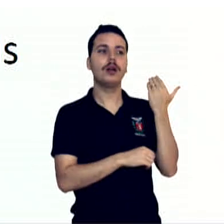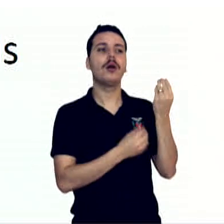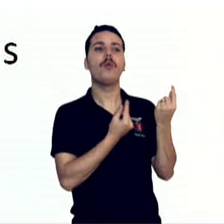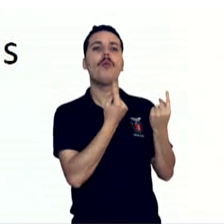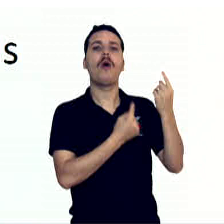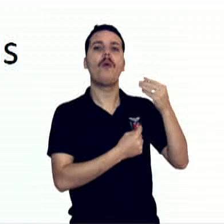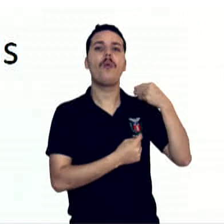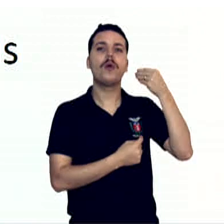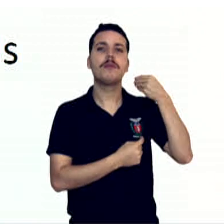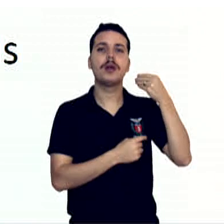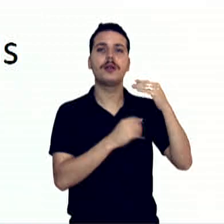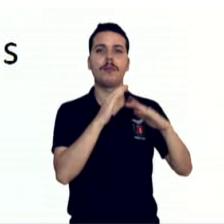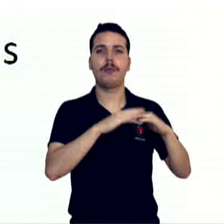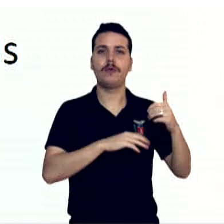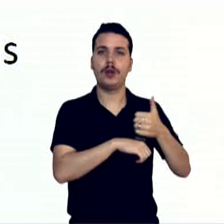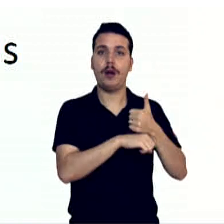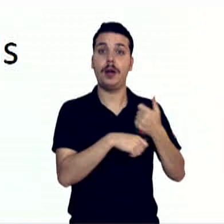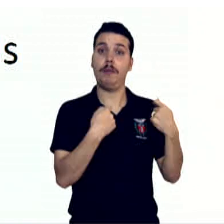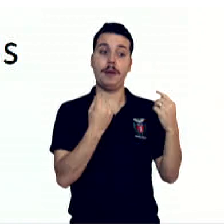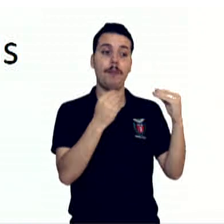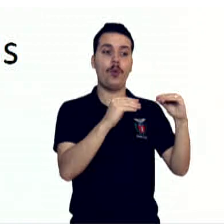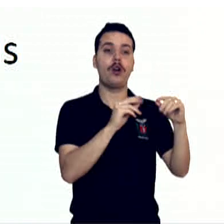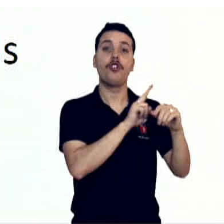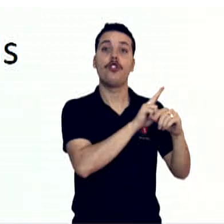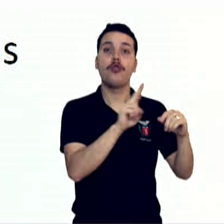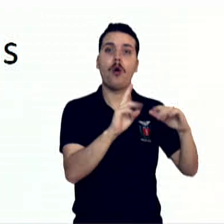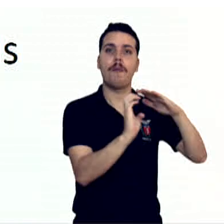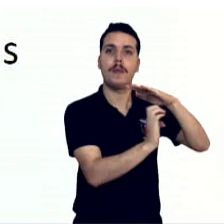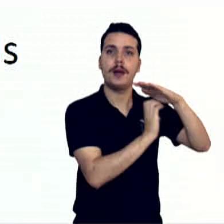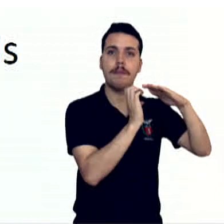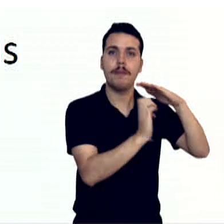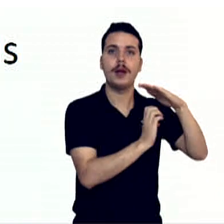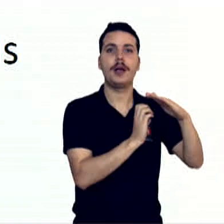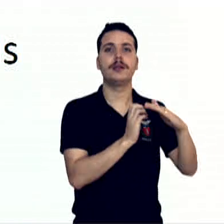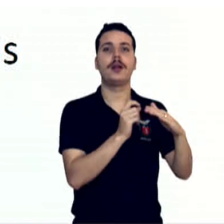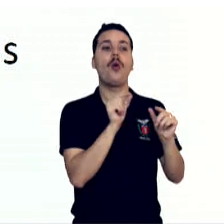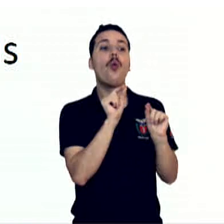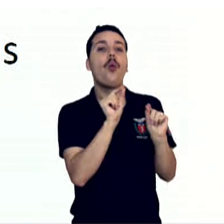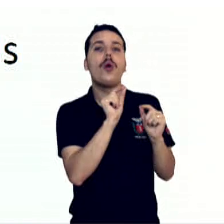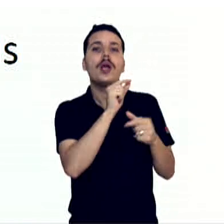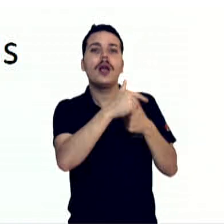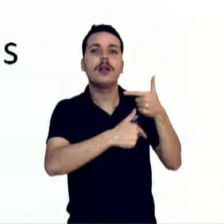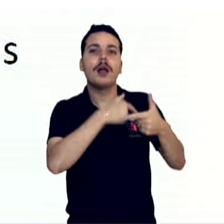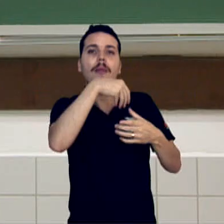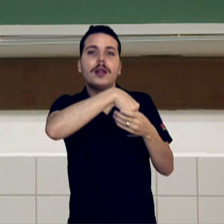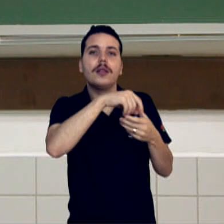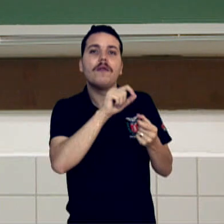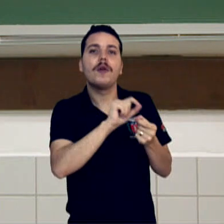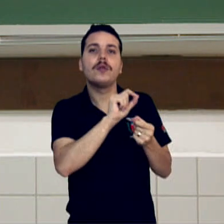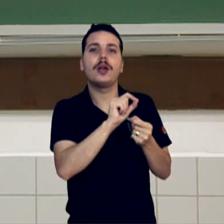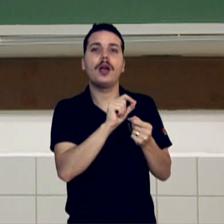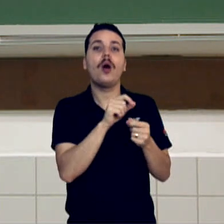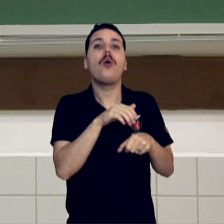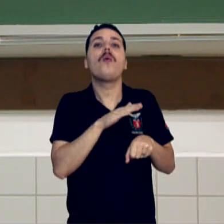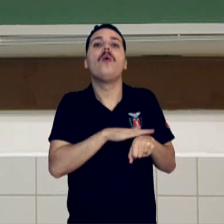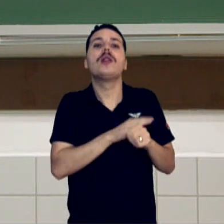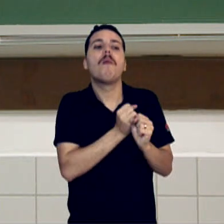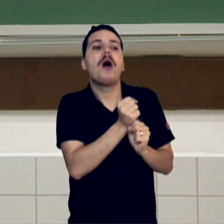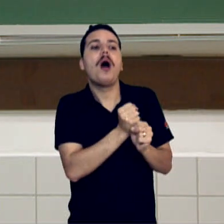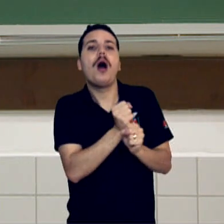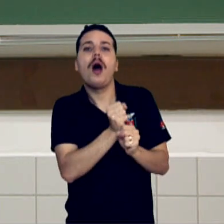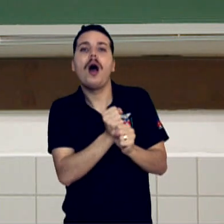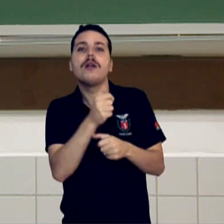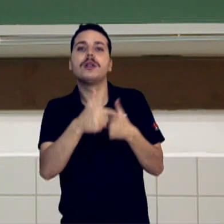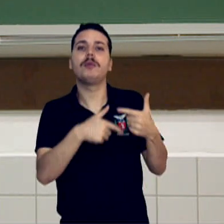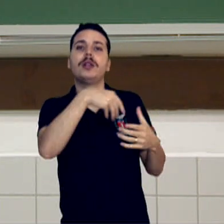a empresa, o cargo, quanto tempo você trabalhou, a data de entrada, a data de saída. E se